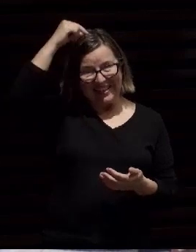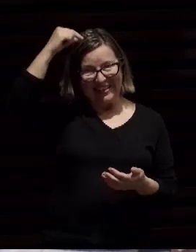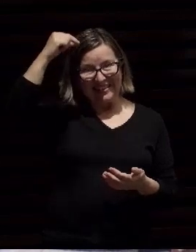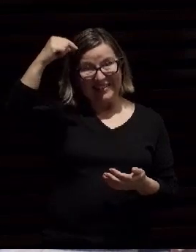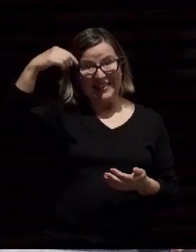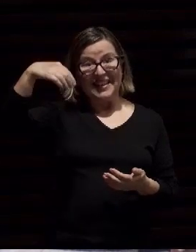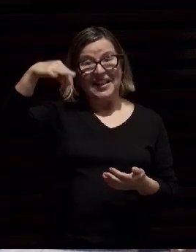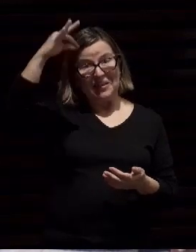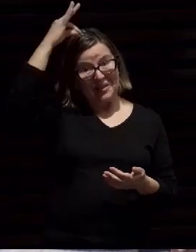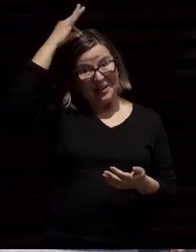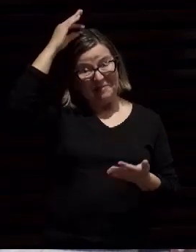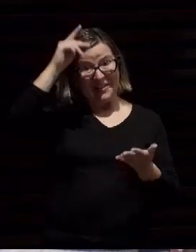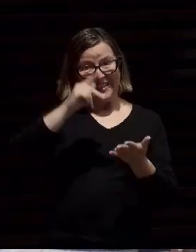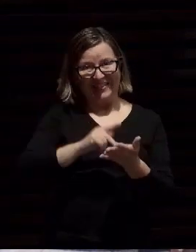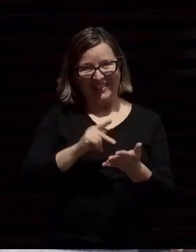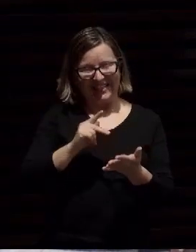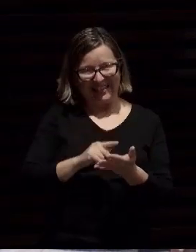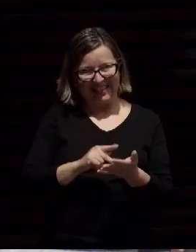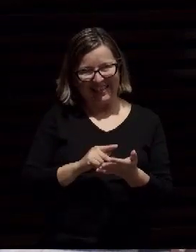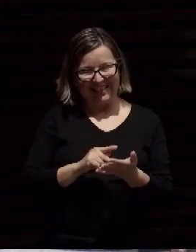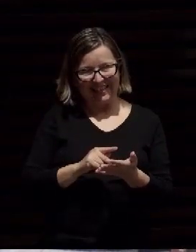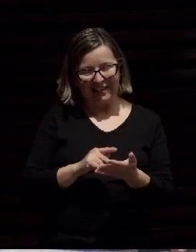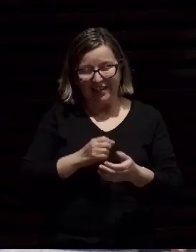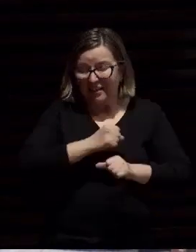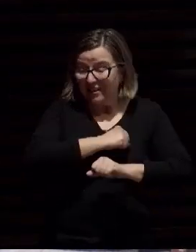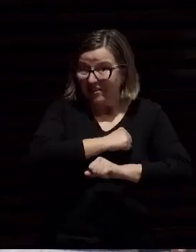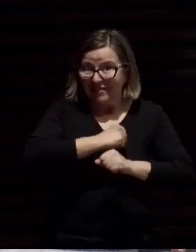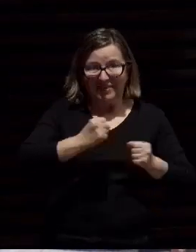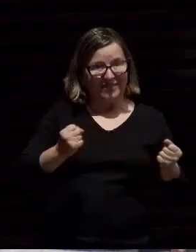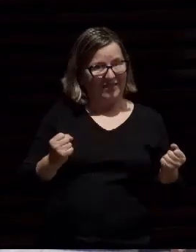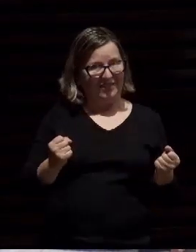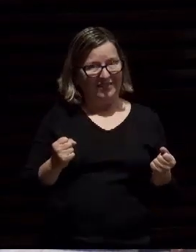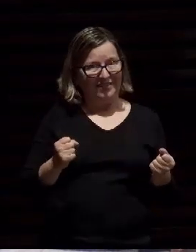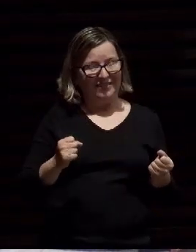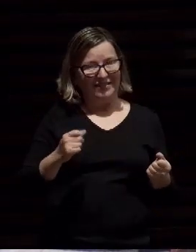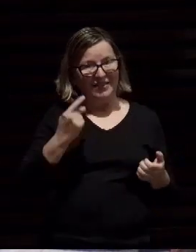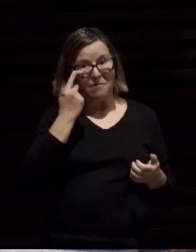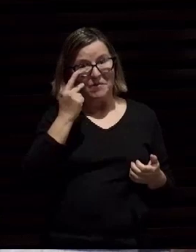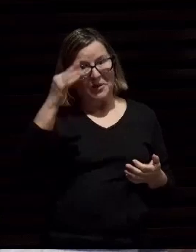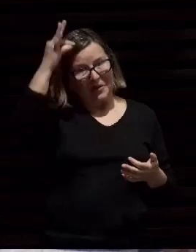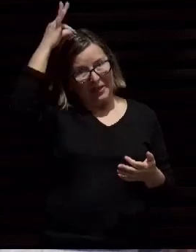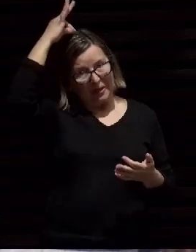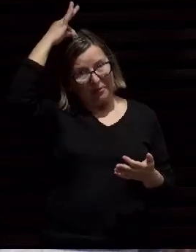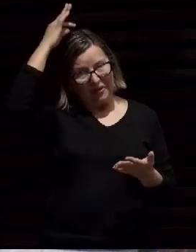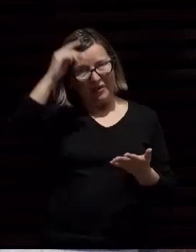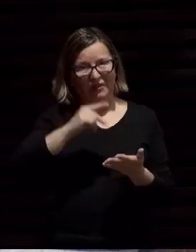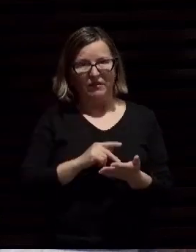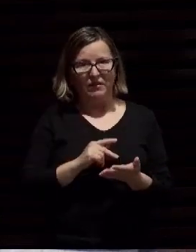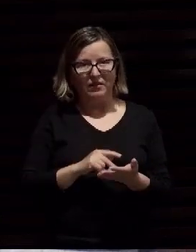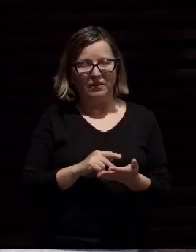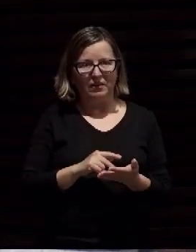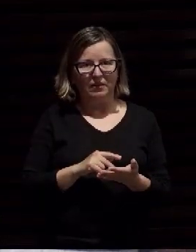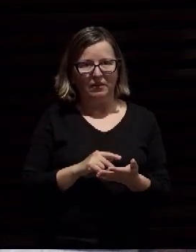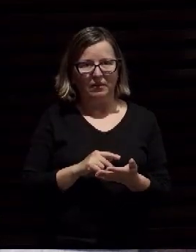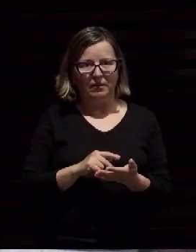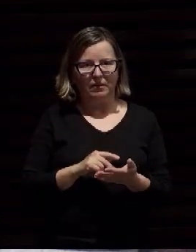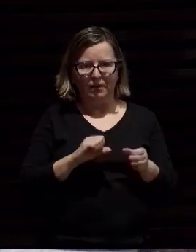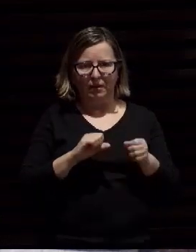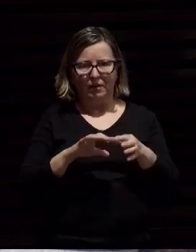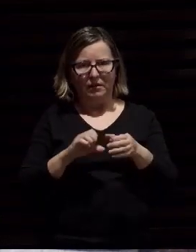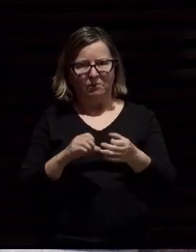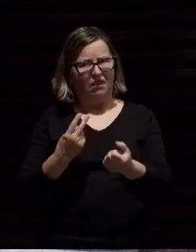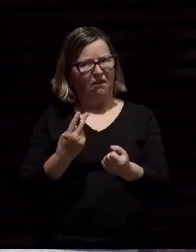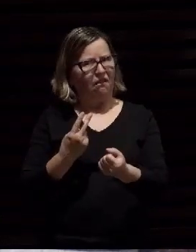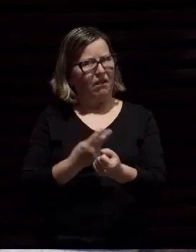da verdade. E é impossível para o Espírito da verdade inspirar o erro.